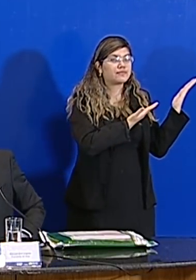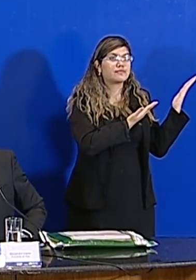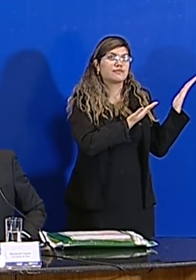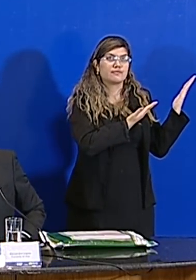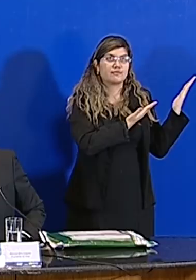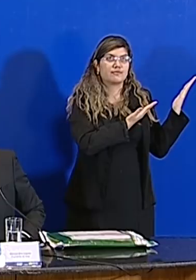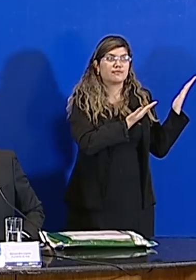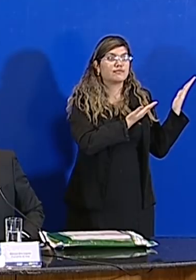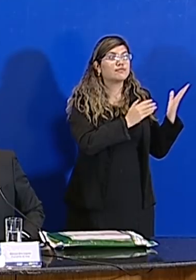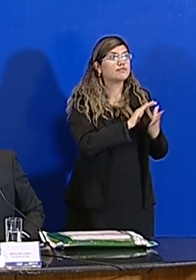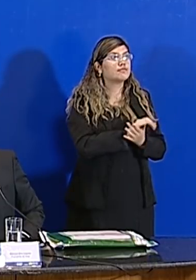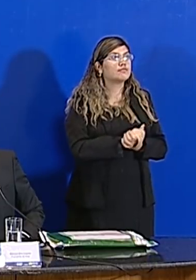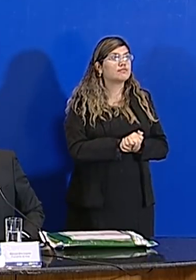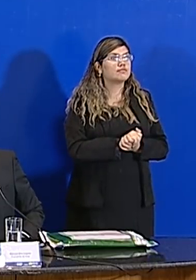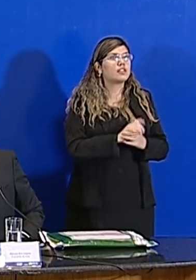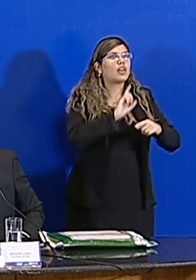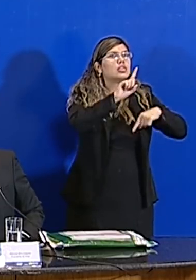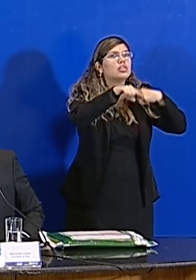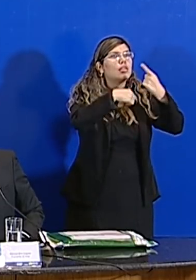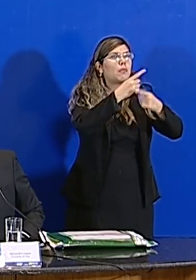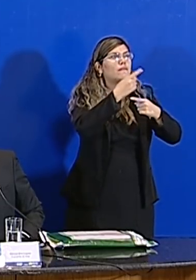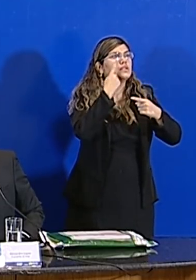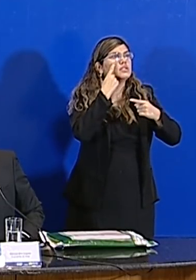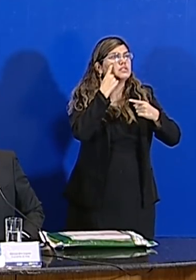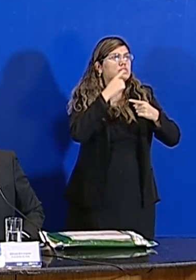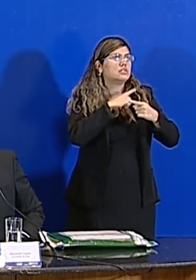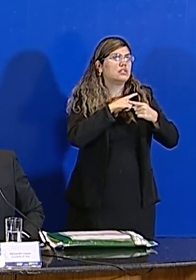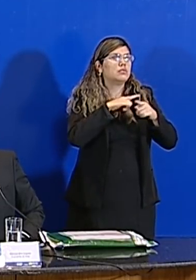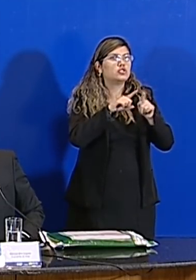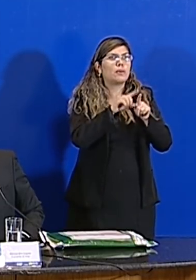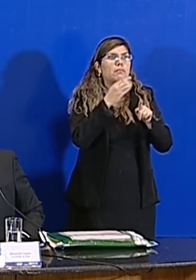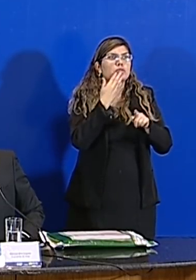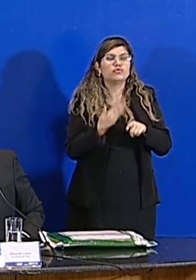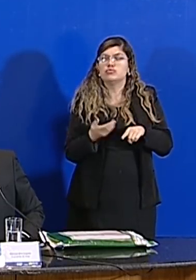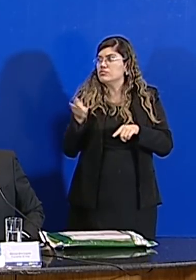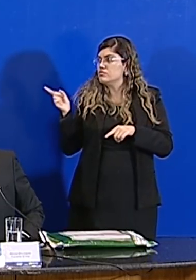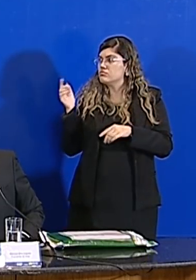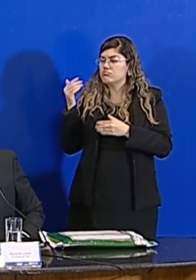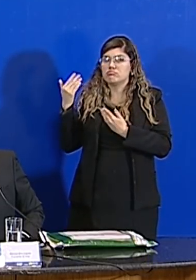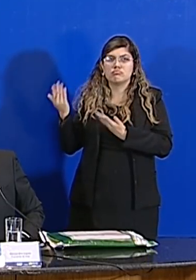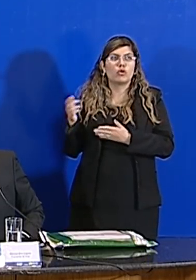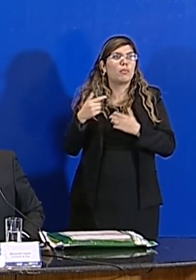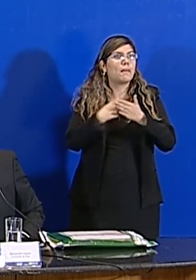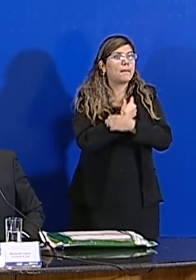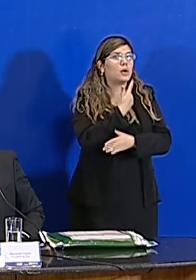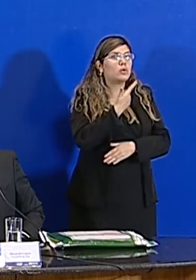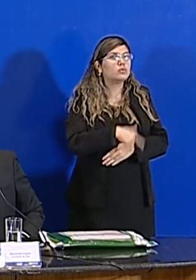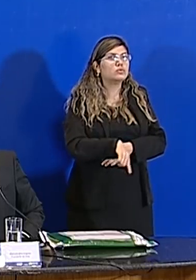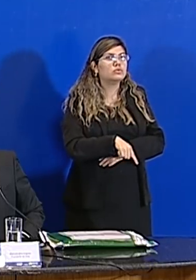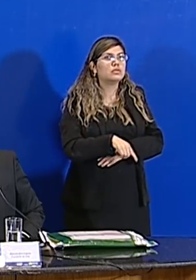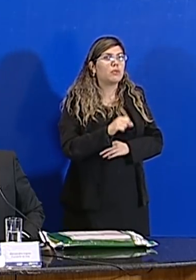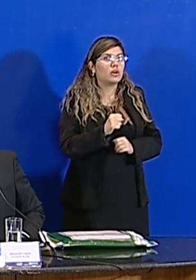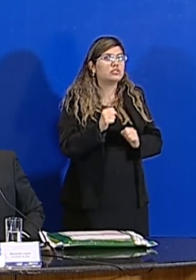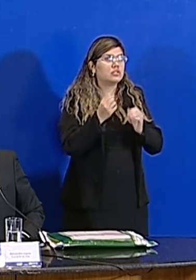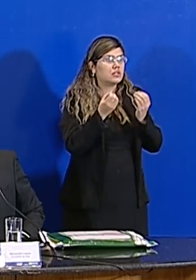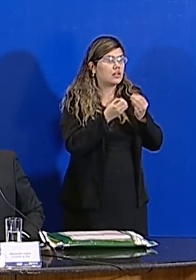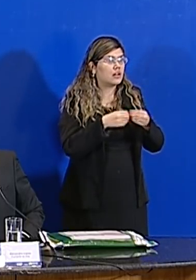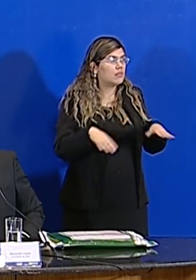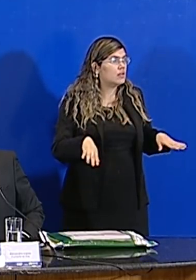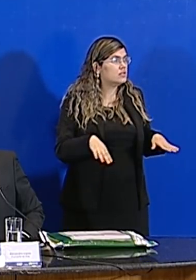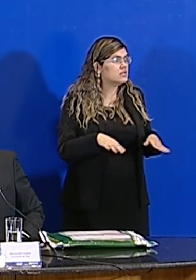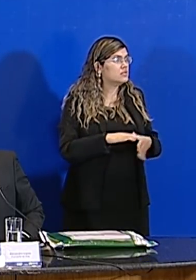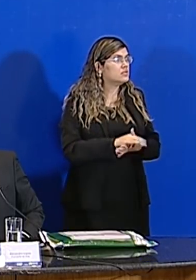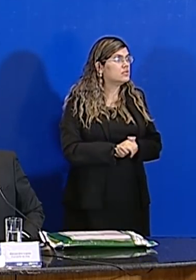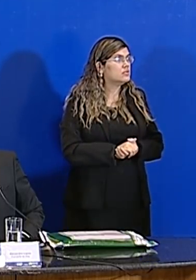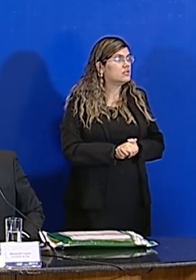Na tela. Mas depois vocês vão poder ter também, é só pedir aqui embaixo, vocês vão ter. Tem mais alguma pergunta? Podemos acabar. Já tem as cidades